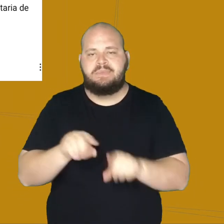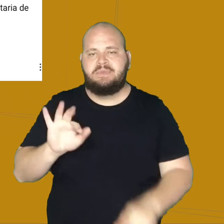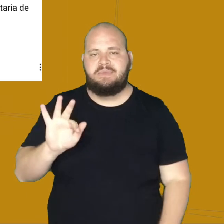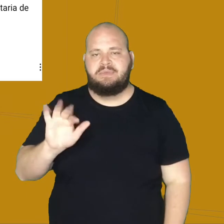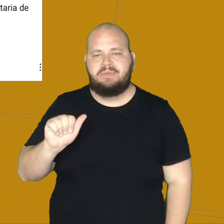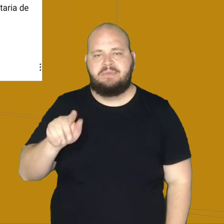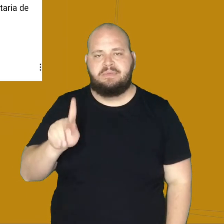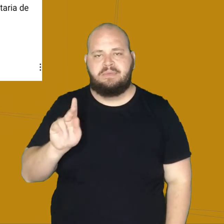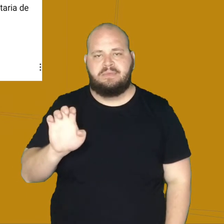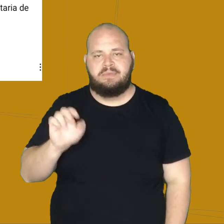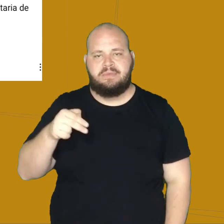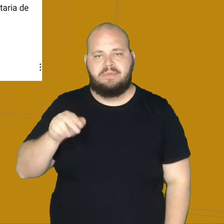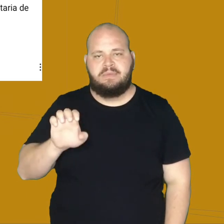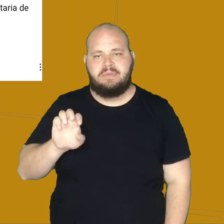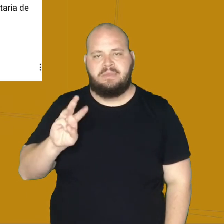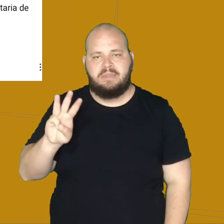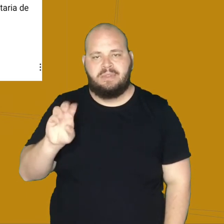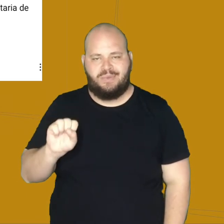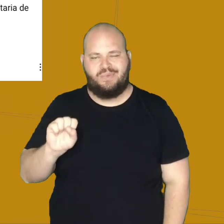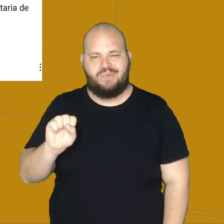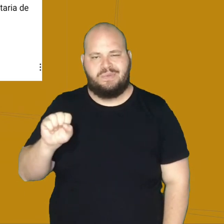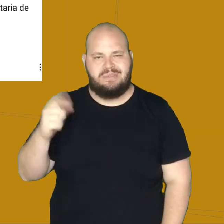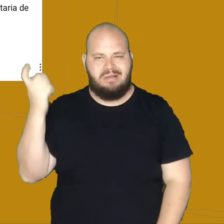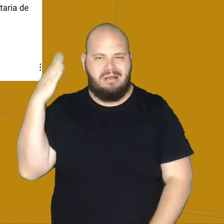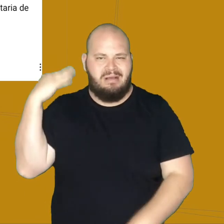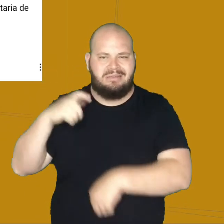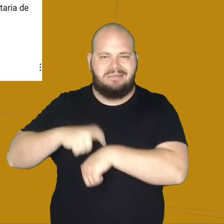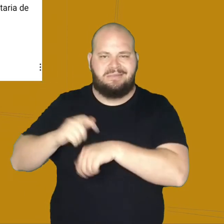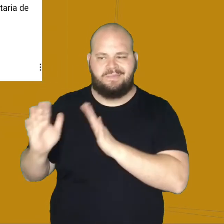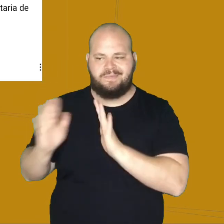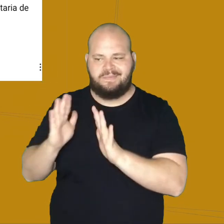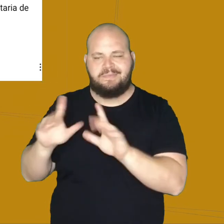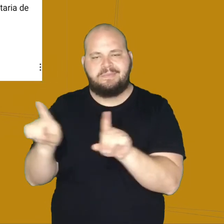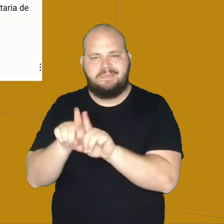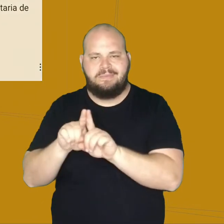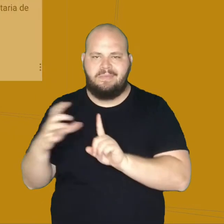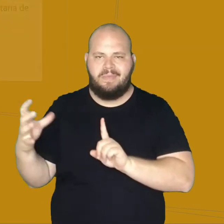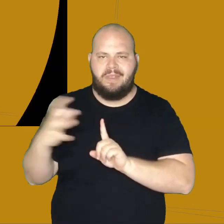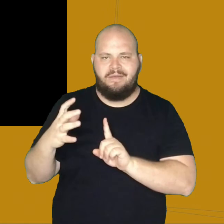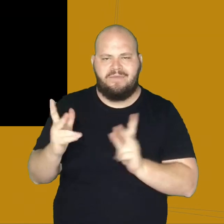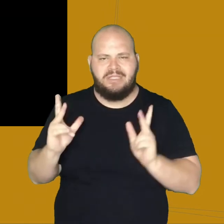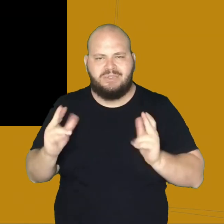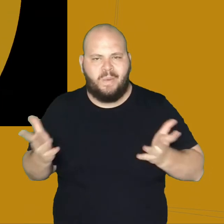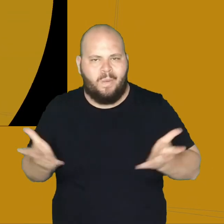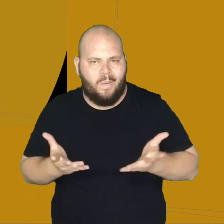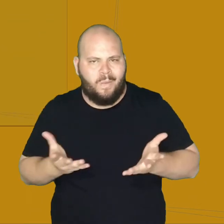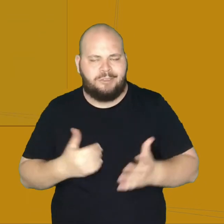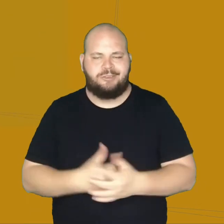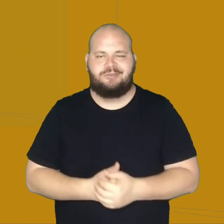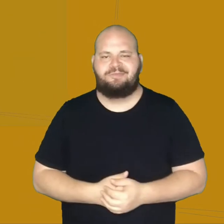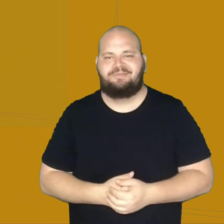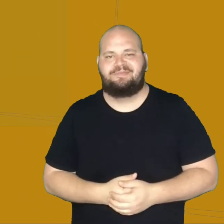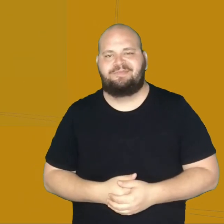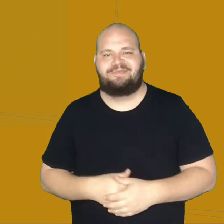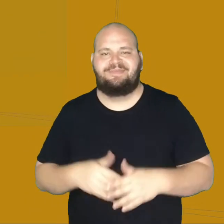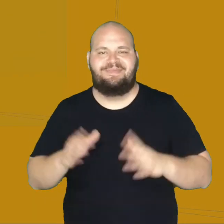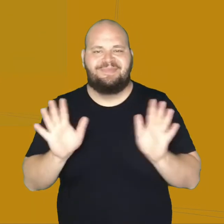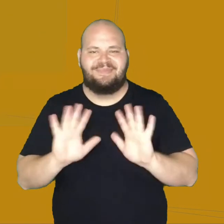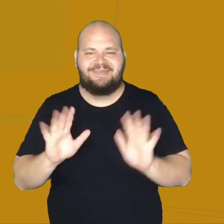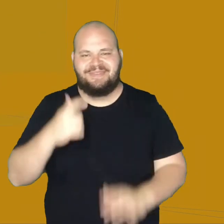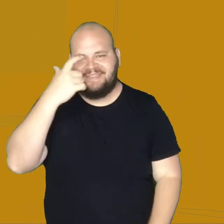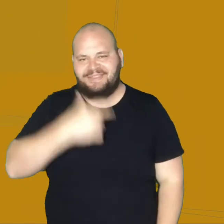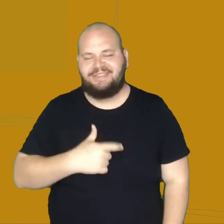seguinte: você diria que Teoria do Medalhão é justamente uma teoria por funcionar como chave de leitura para outros contos e especialmente